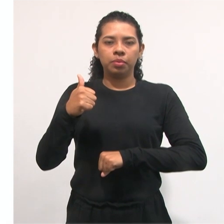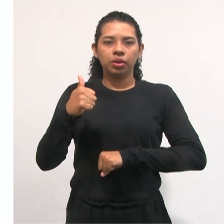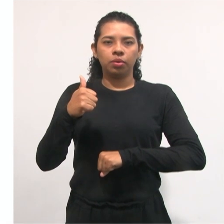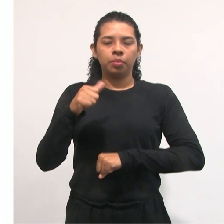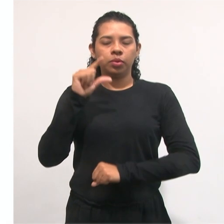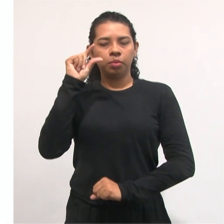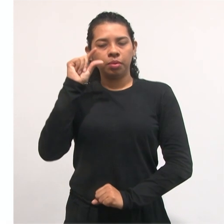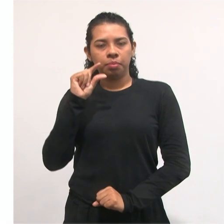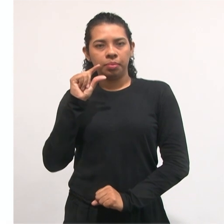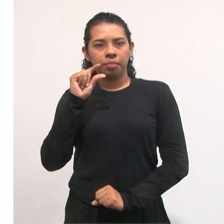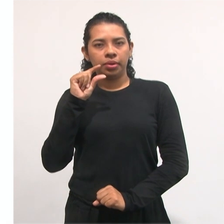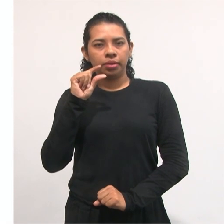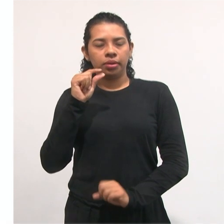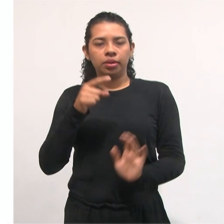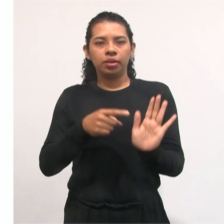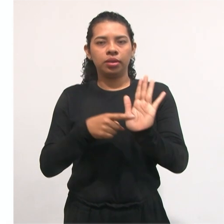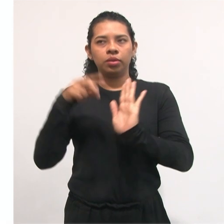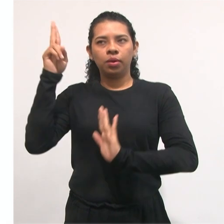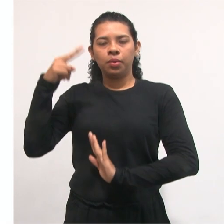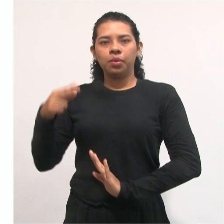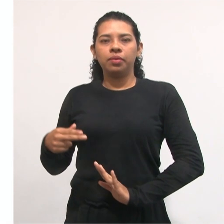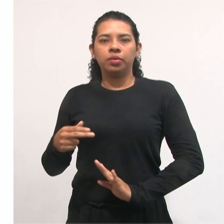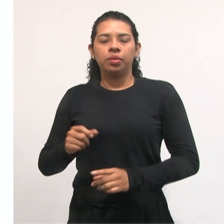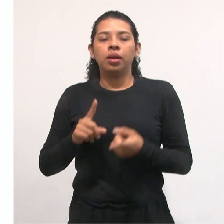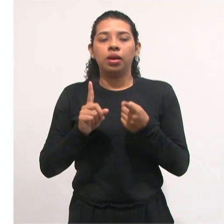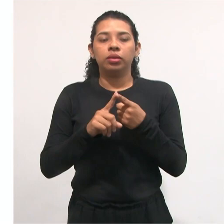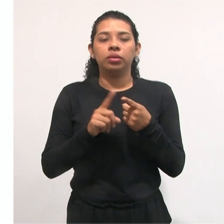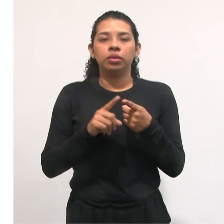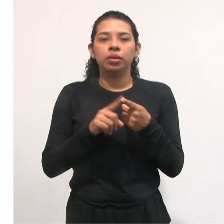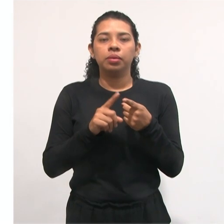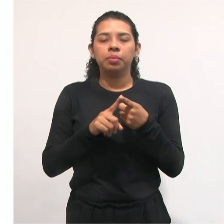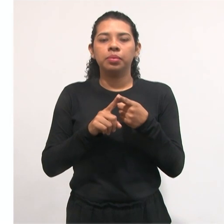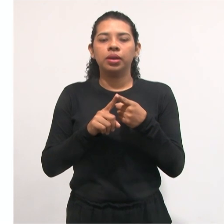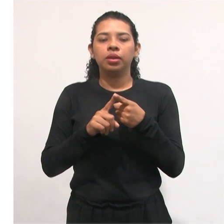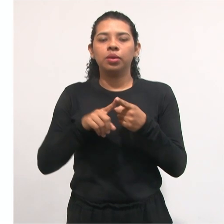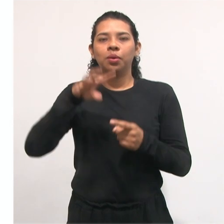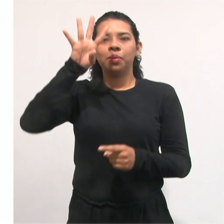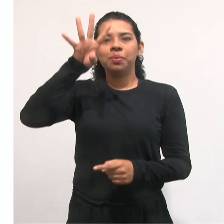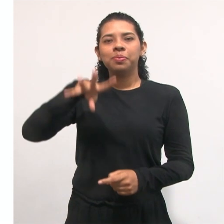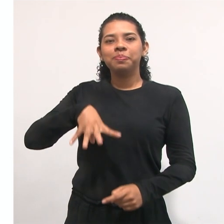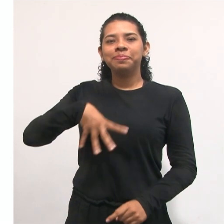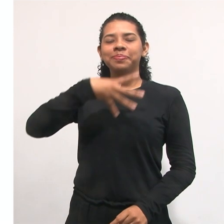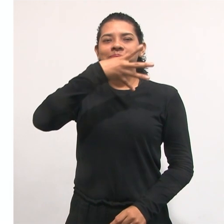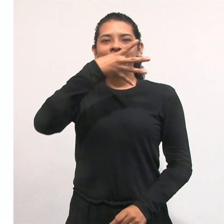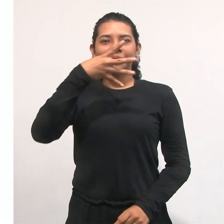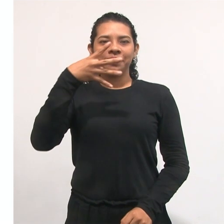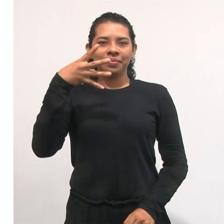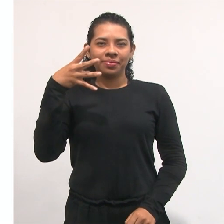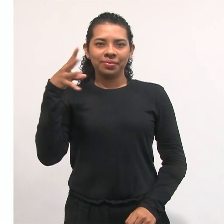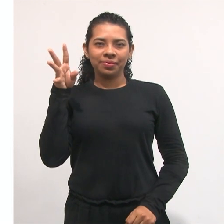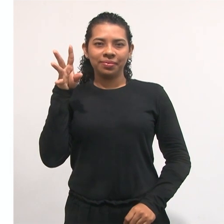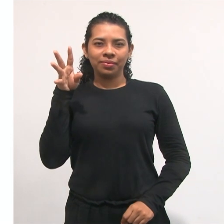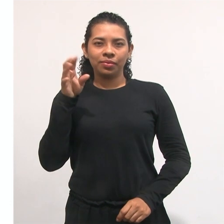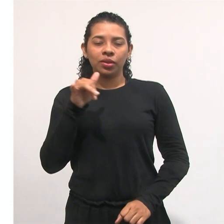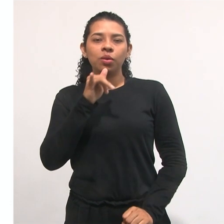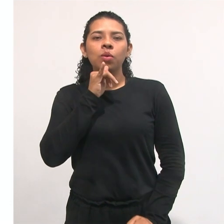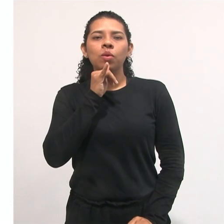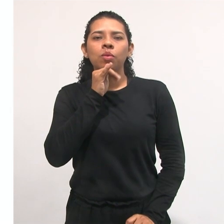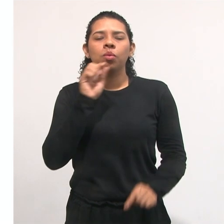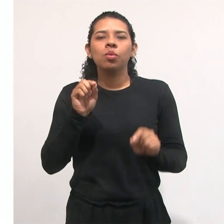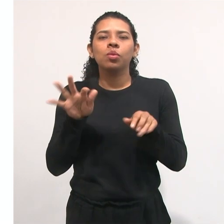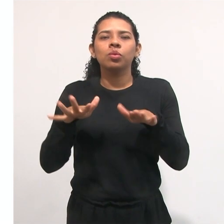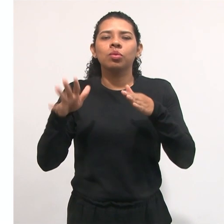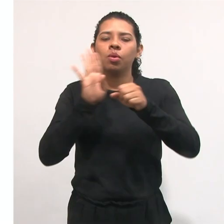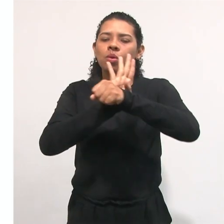numa pequena figura. Mapa de calor também, muito utilizado, né? Então, por exemplo, você pode pegar o mapa do seu município e identificar quais